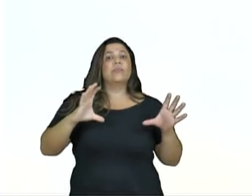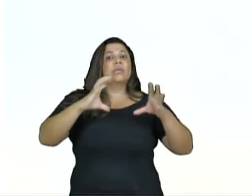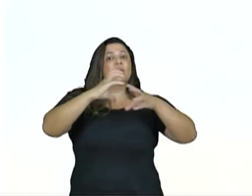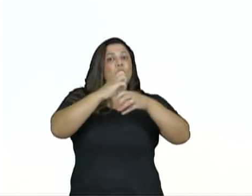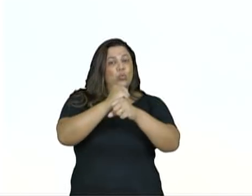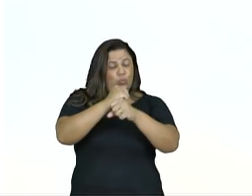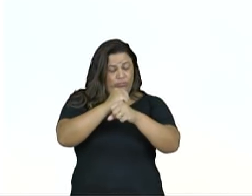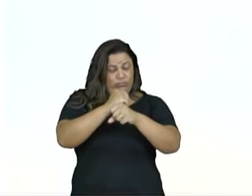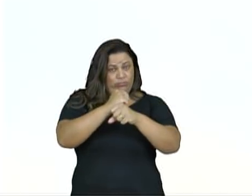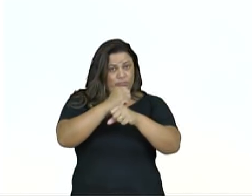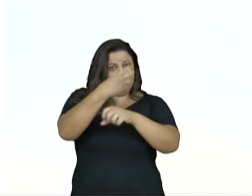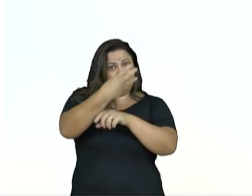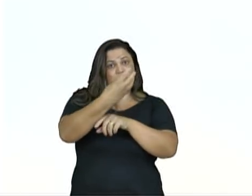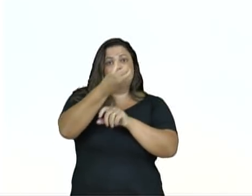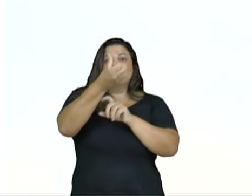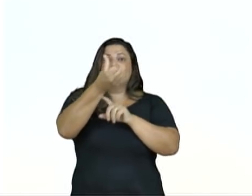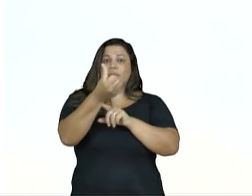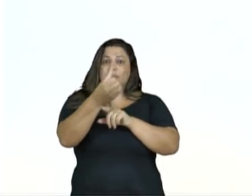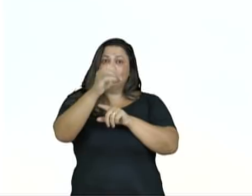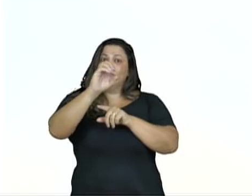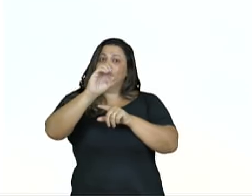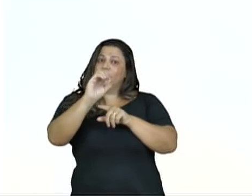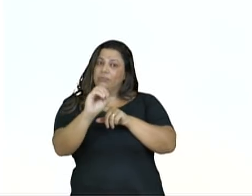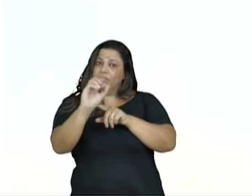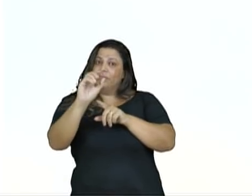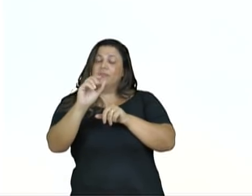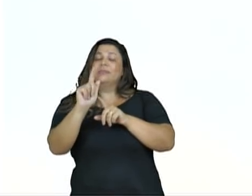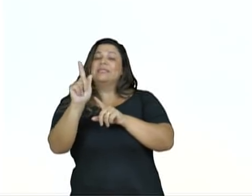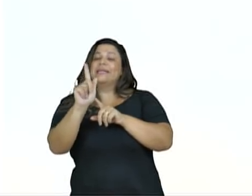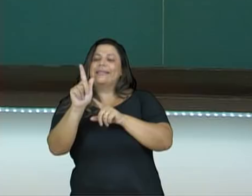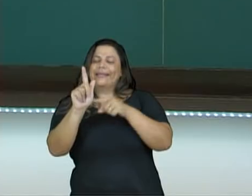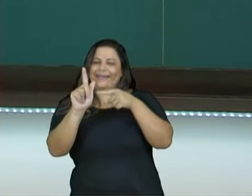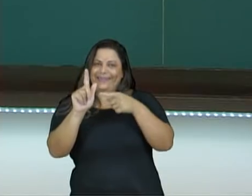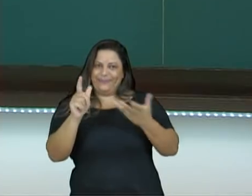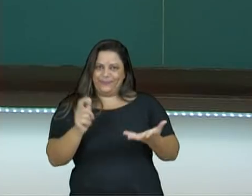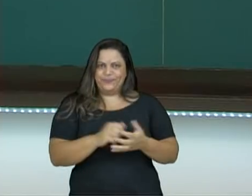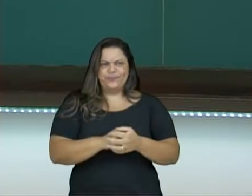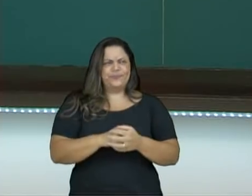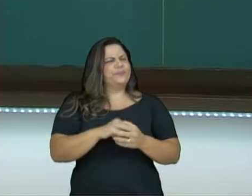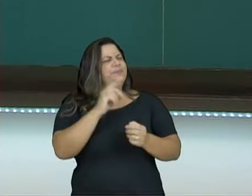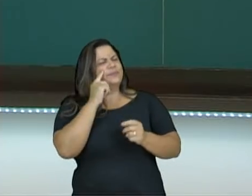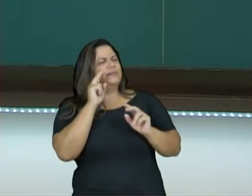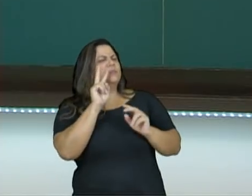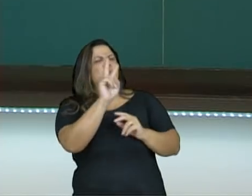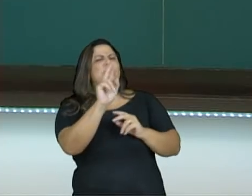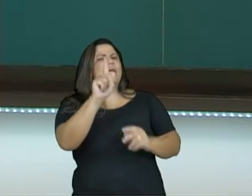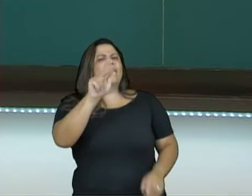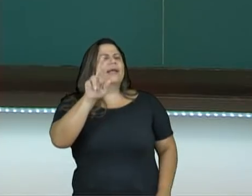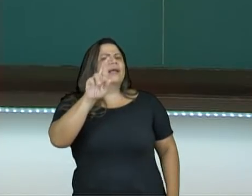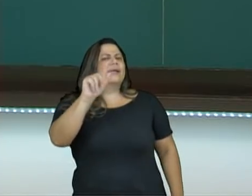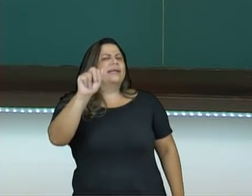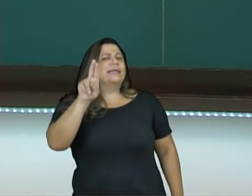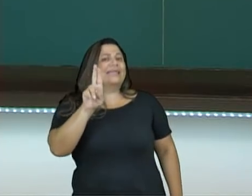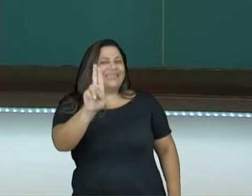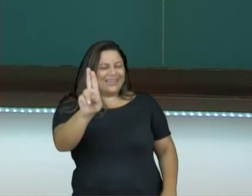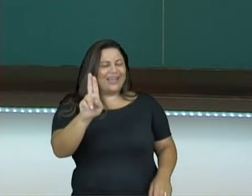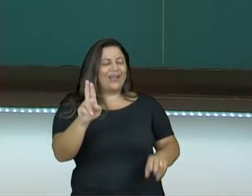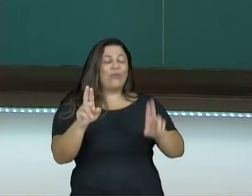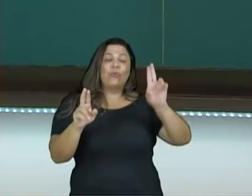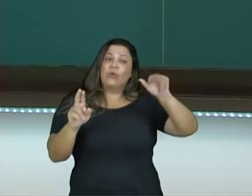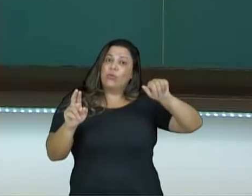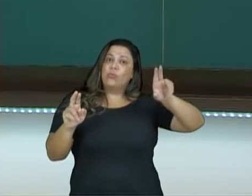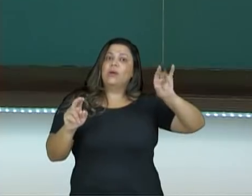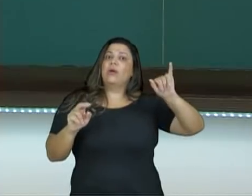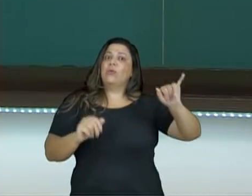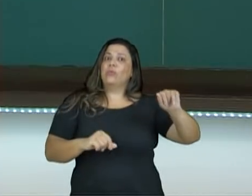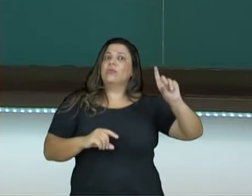360 graus. Opa, vamos ficar atentos a essa palavra graus. Vejam, é uma das unidades utilizadas para medir ângulos.